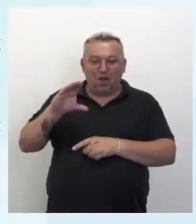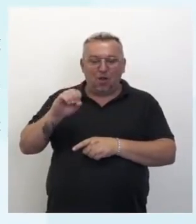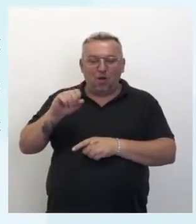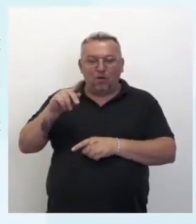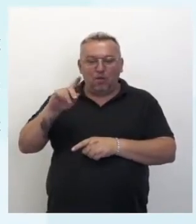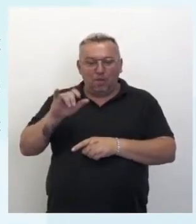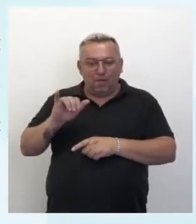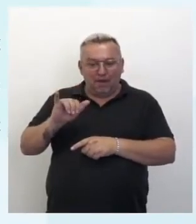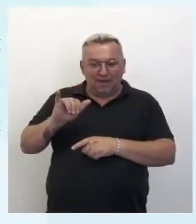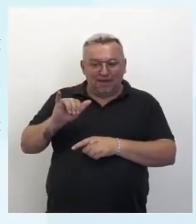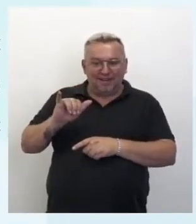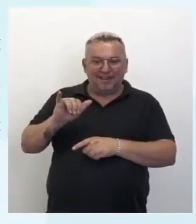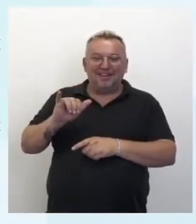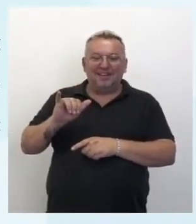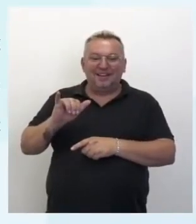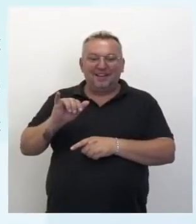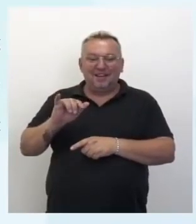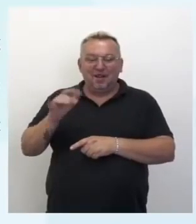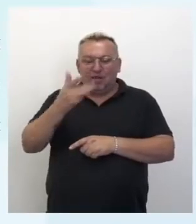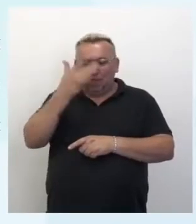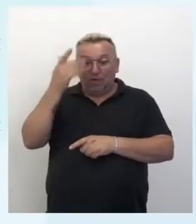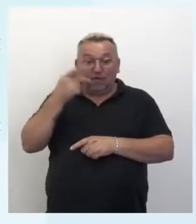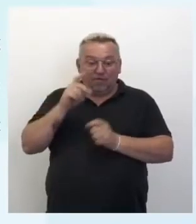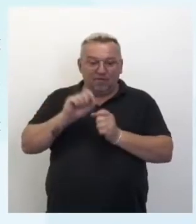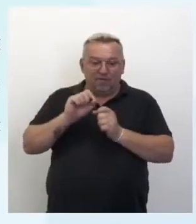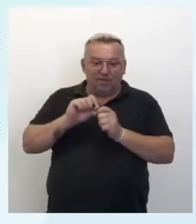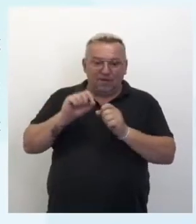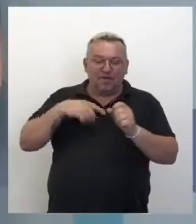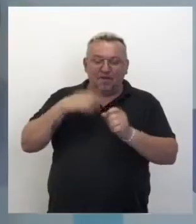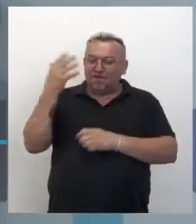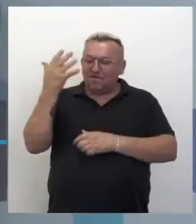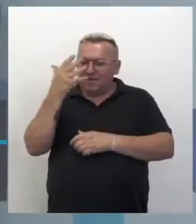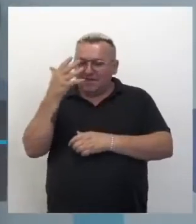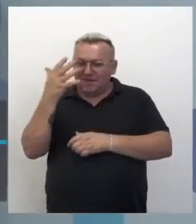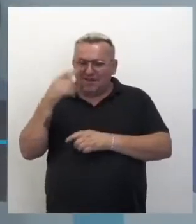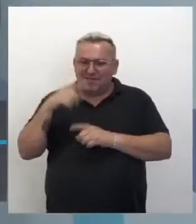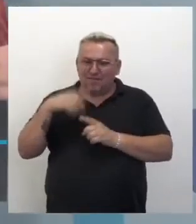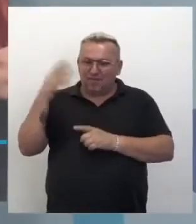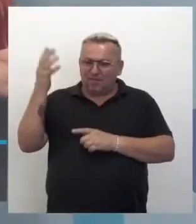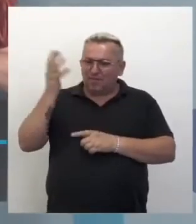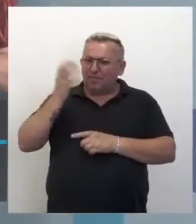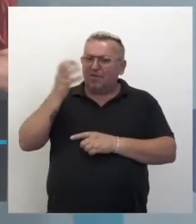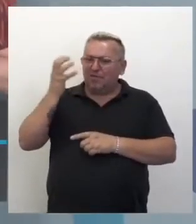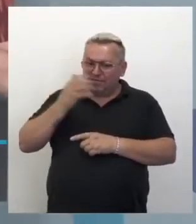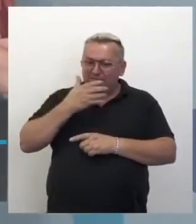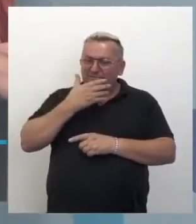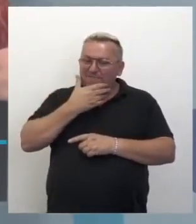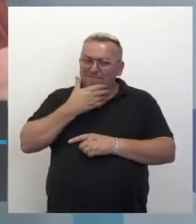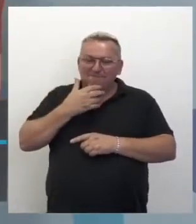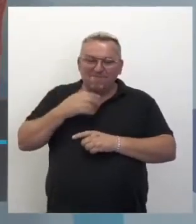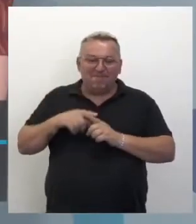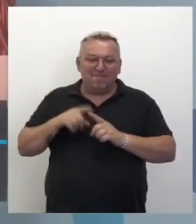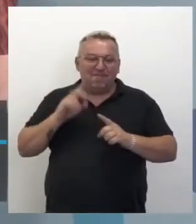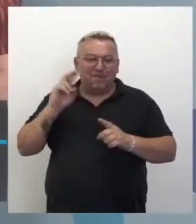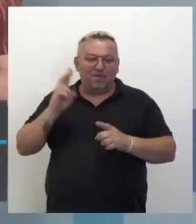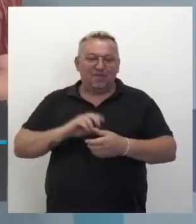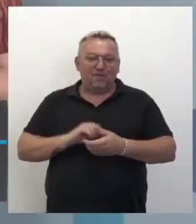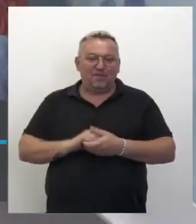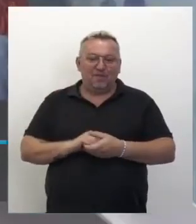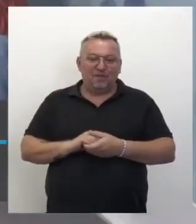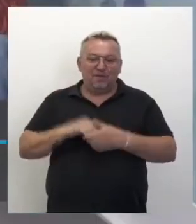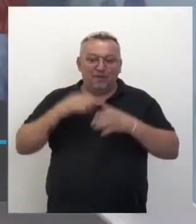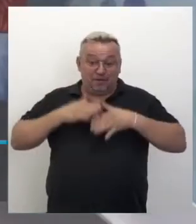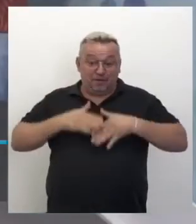fazer? Se eu falo cosplay, o pessoal que faz cosplay fala fantasia, fica muito bravo comigo, né? Mas é isso, né? Mas é se vestir